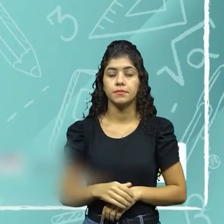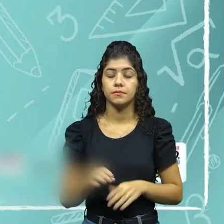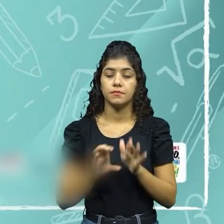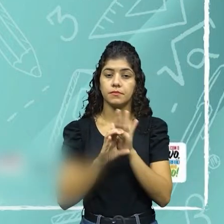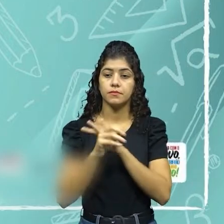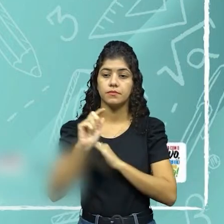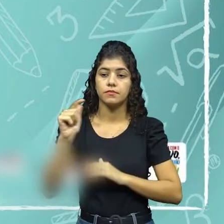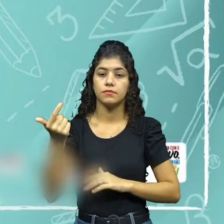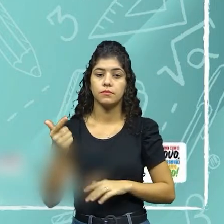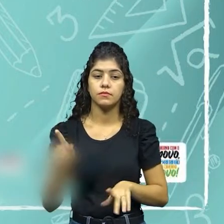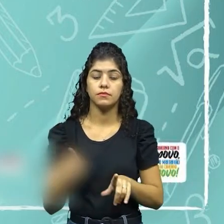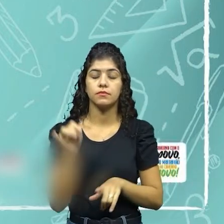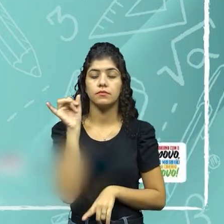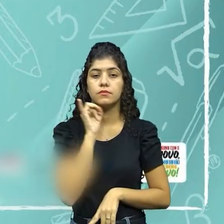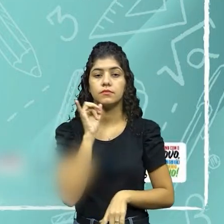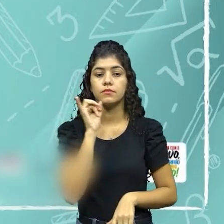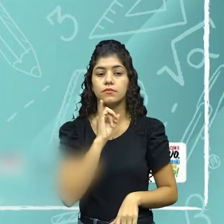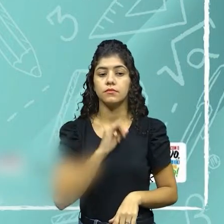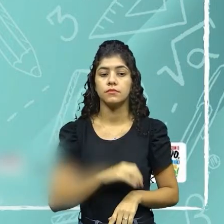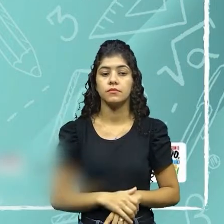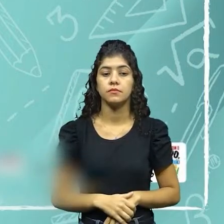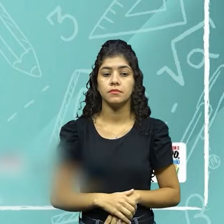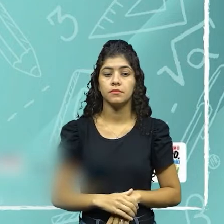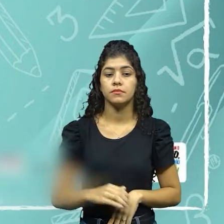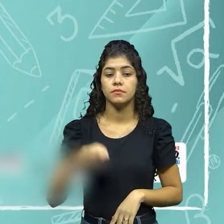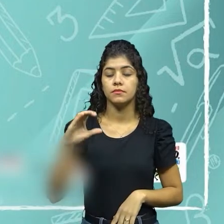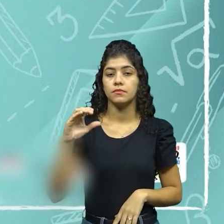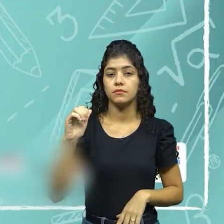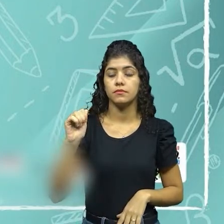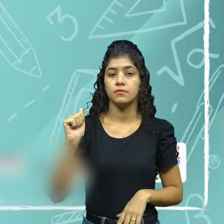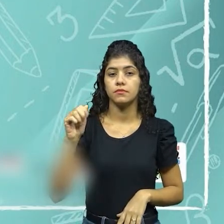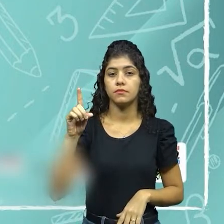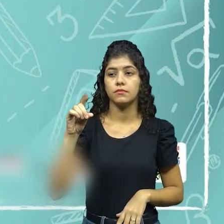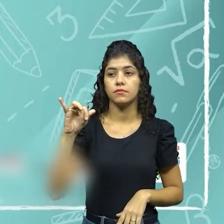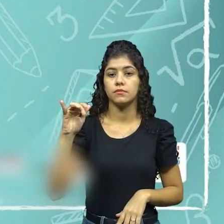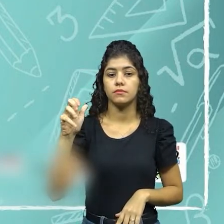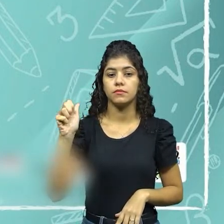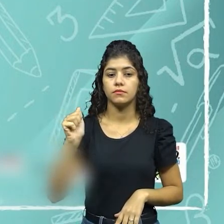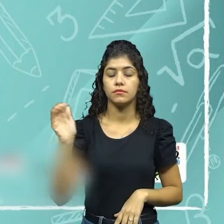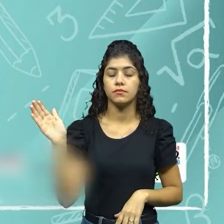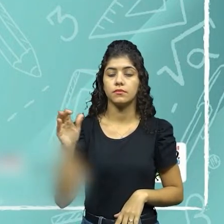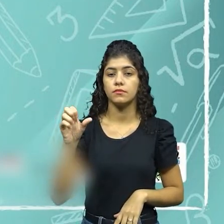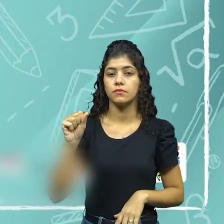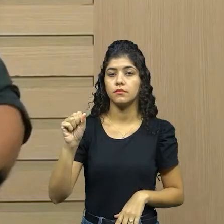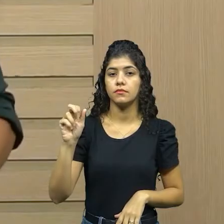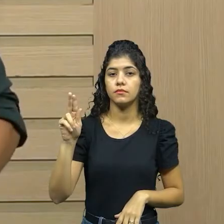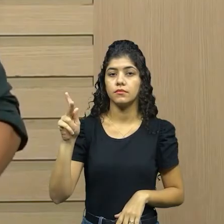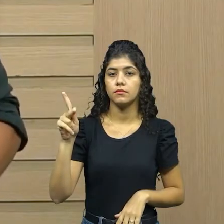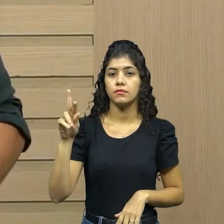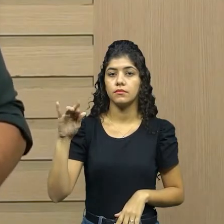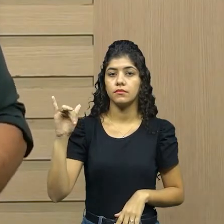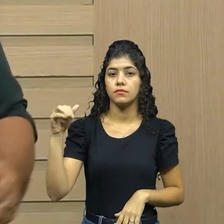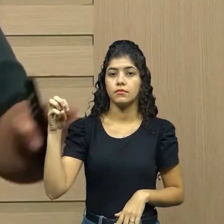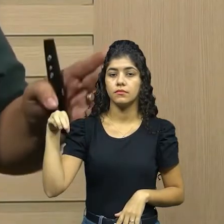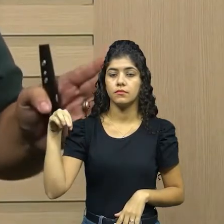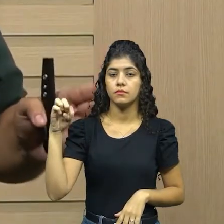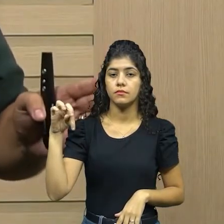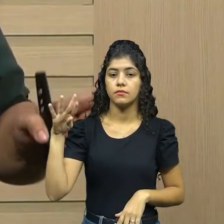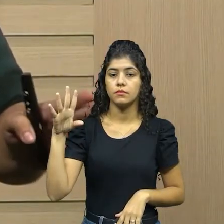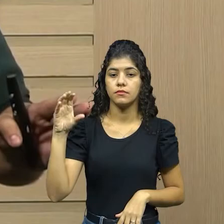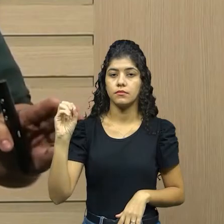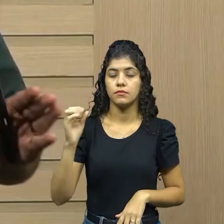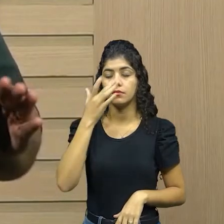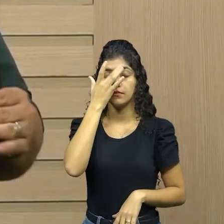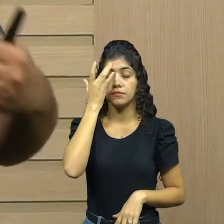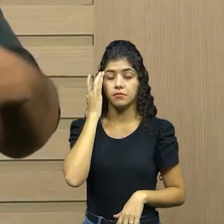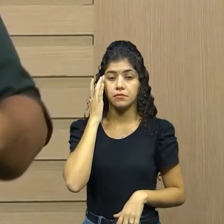a conceitos externos. Por exemplo, a cadeia de suprimento. Professor, o que é cadeia de suprimento? A cadeia de suprimento são as pessoas